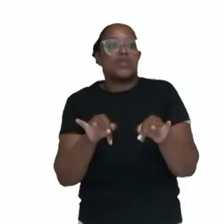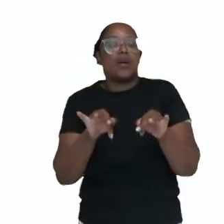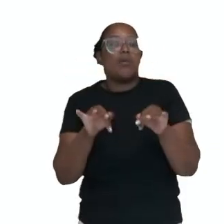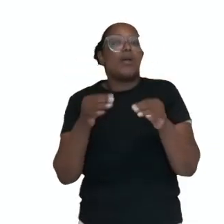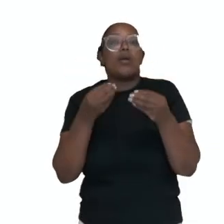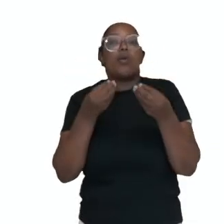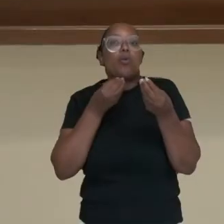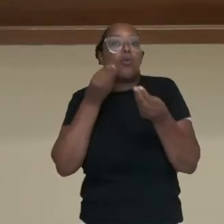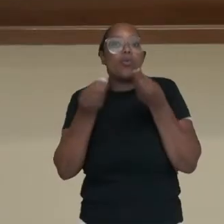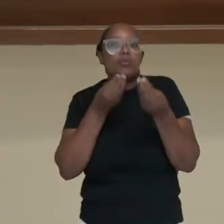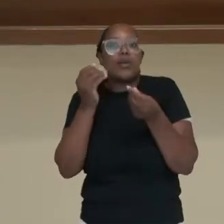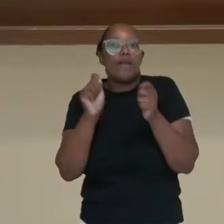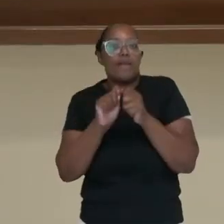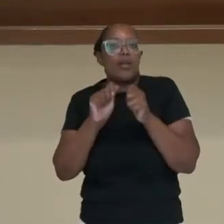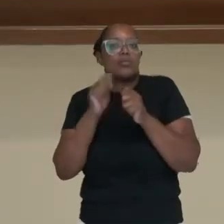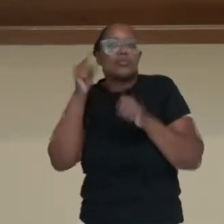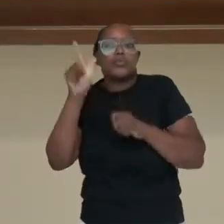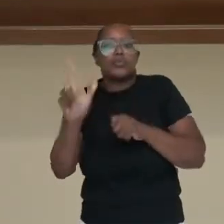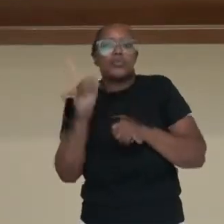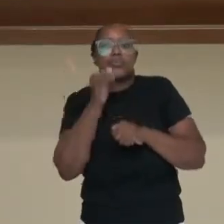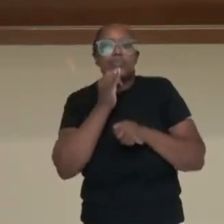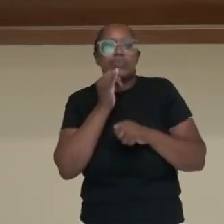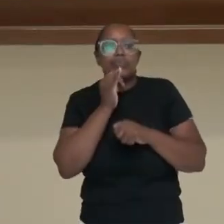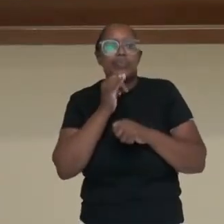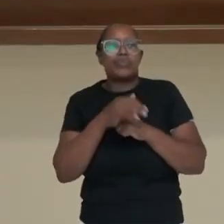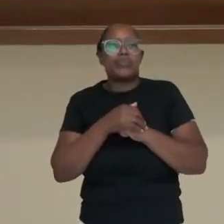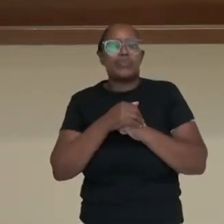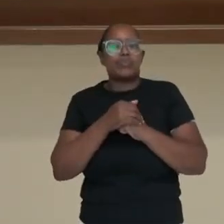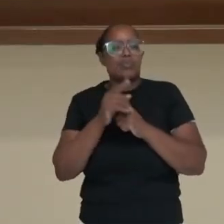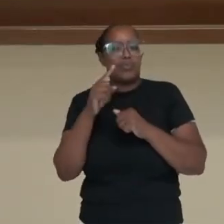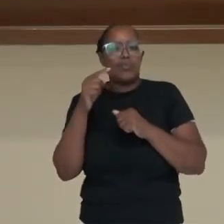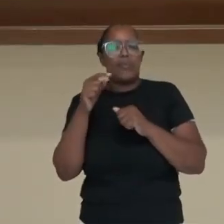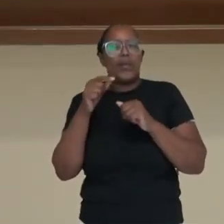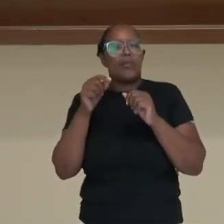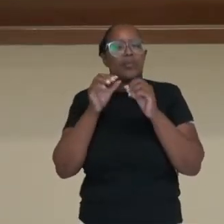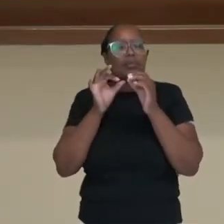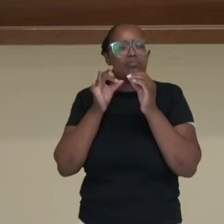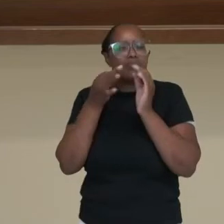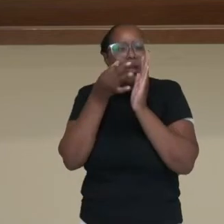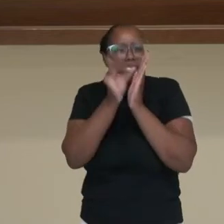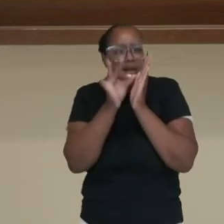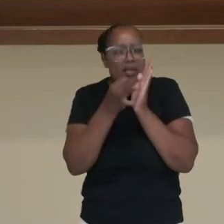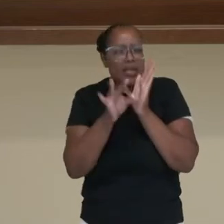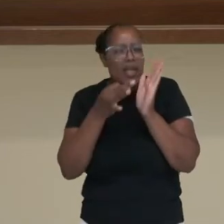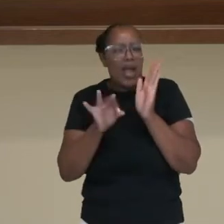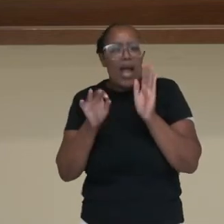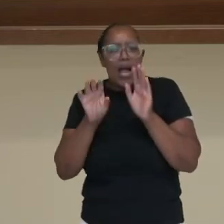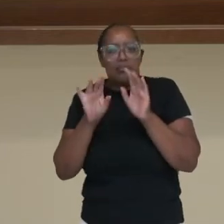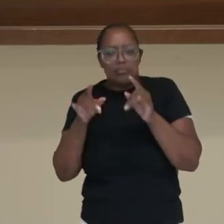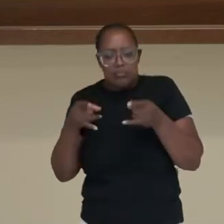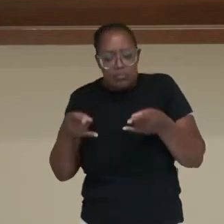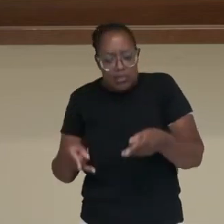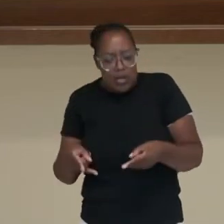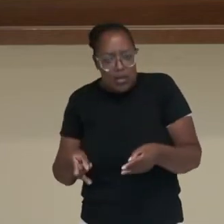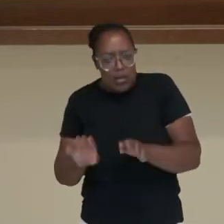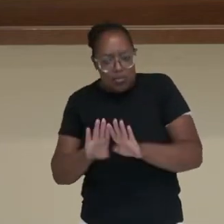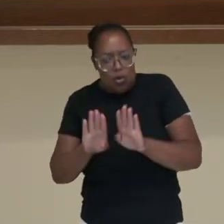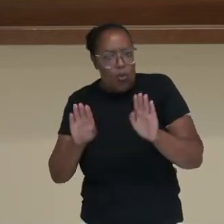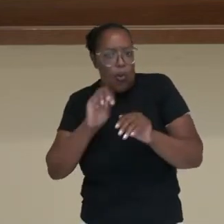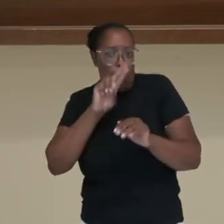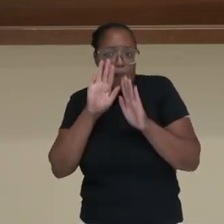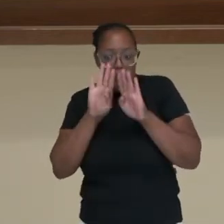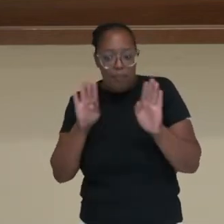feita. Vou dar outro exemplo para você. Vamos analisar a substância cadeira. Imagina uma cadeira de madeira aí,